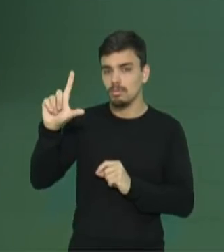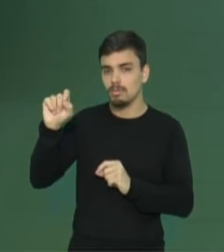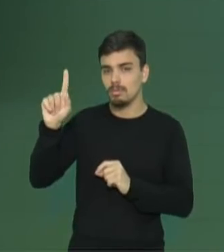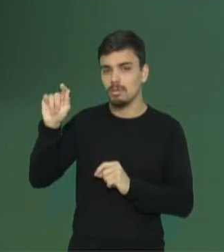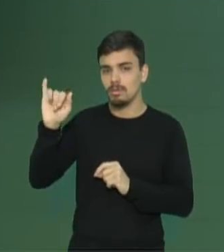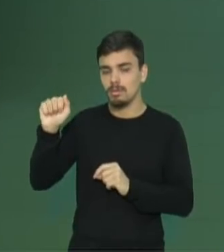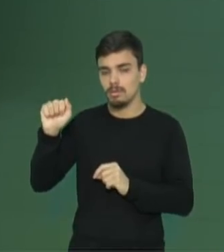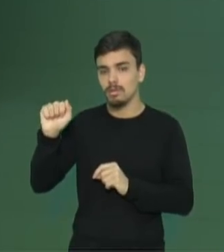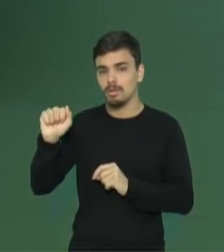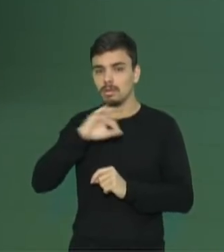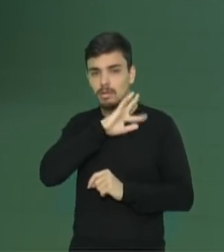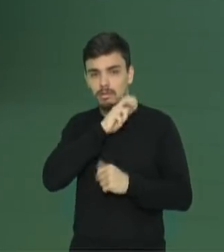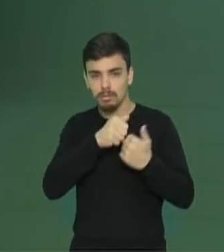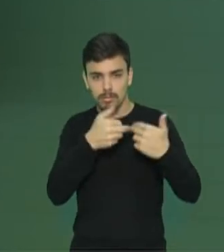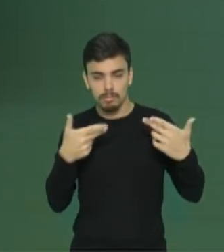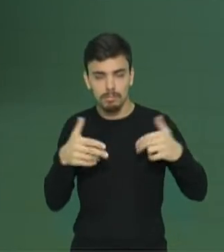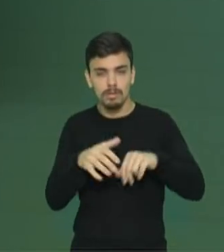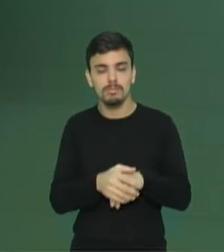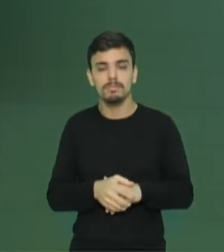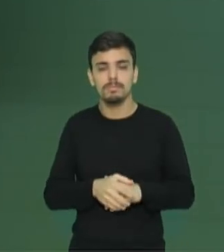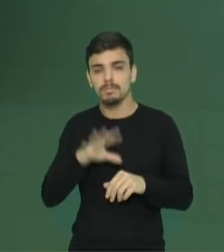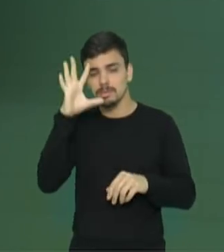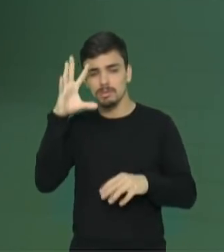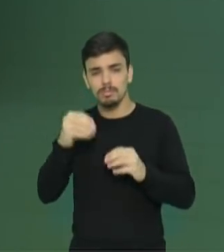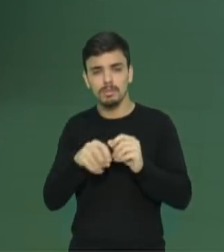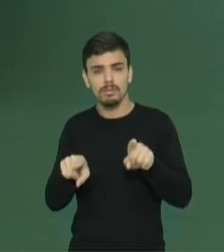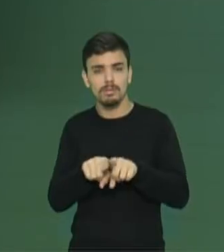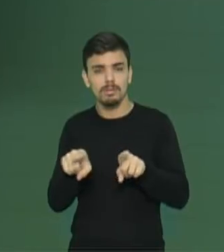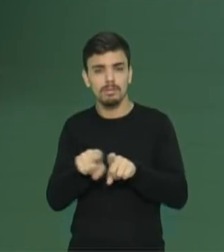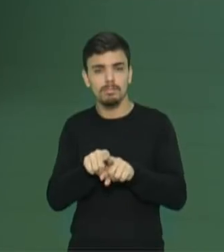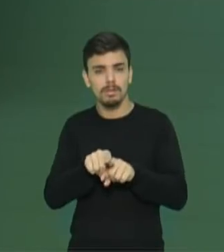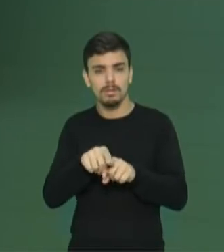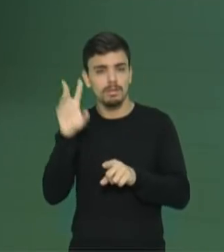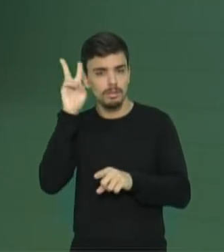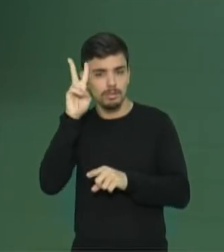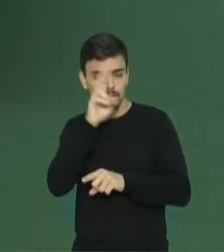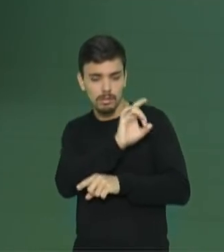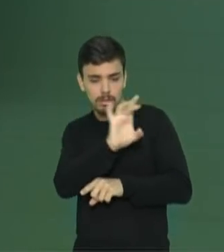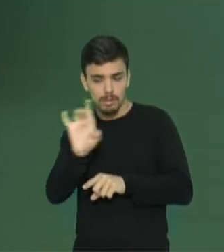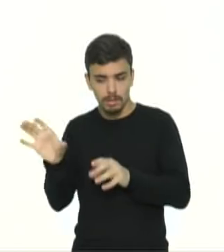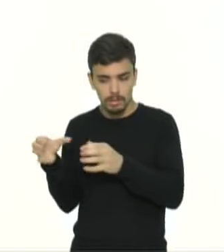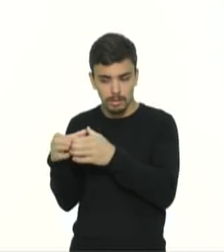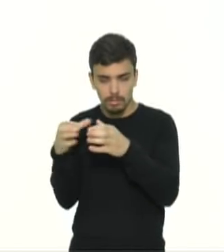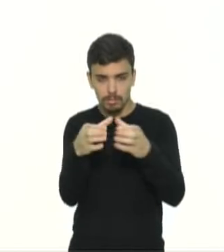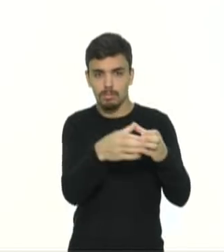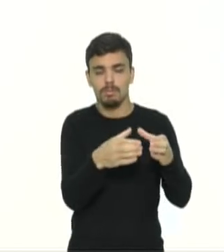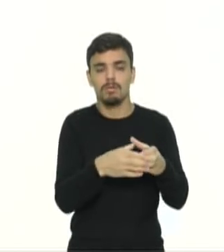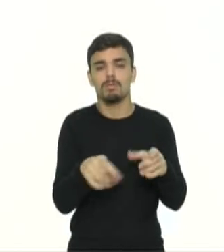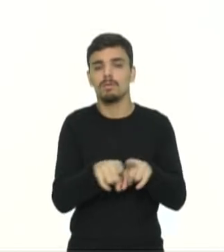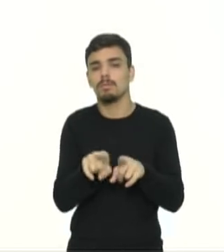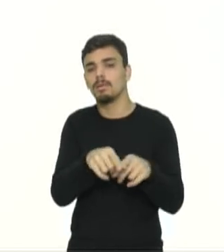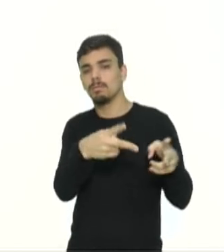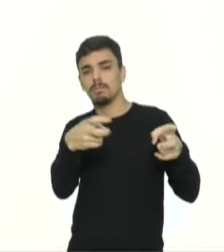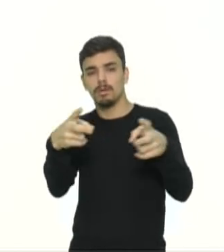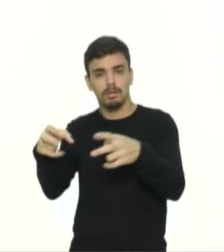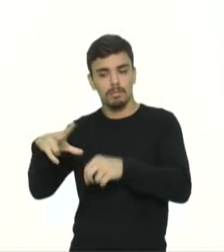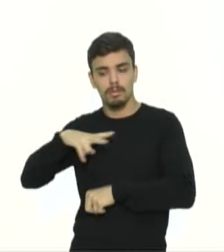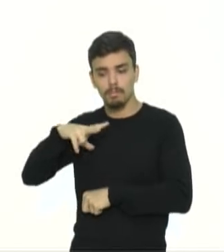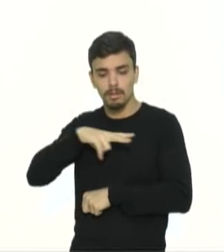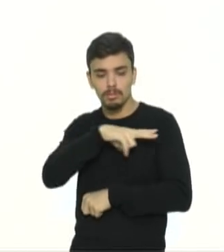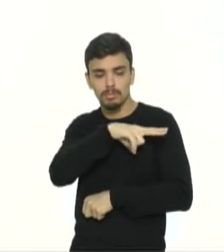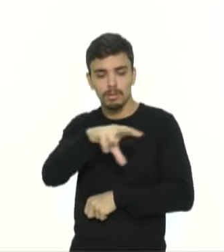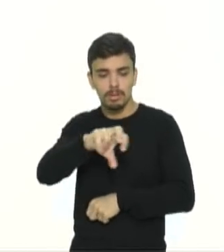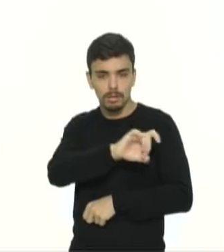animais, do filo artrópoda. Entender a história natural desses grupos. Vamos perceber as particularidades de cada um